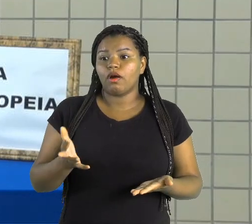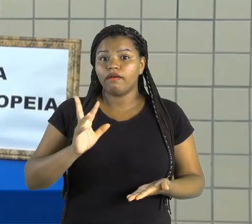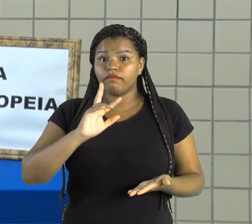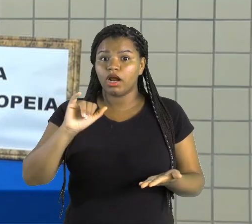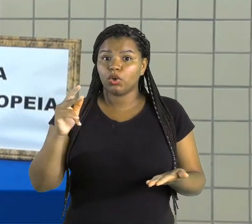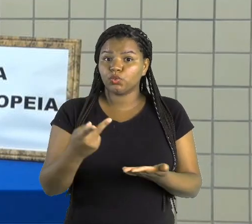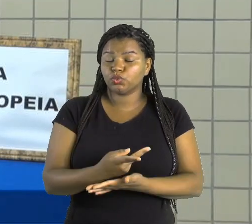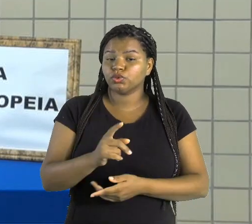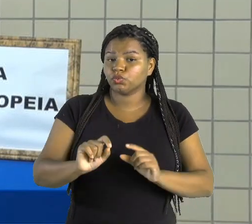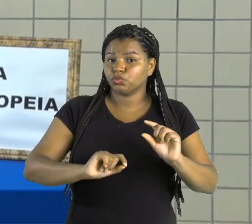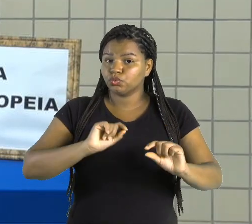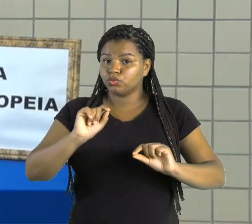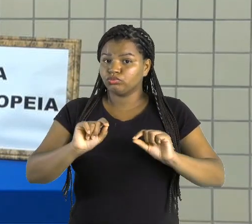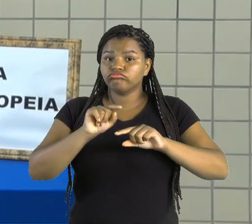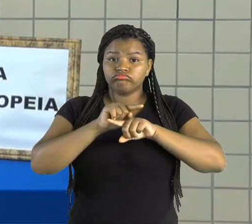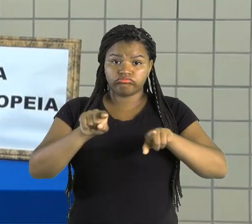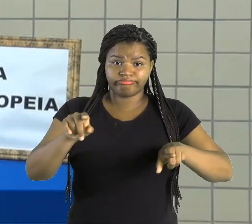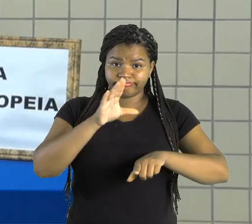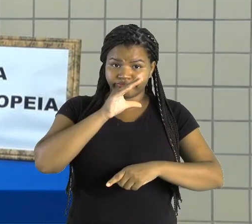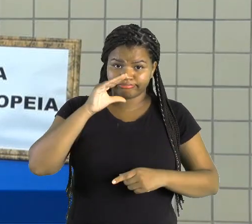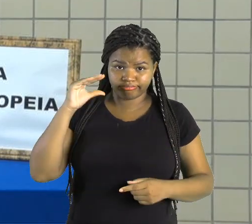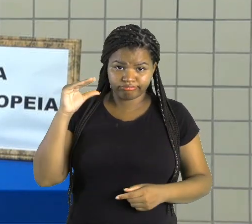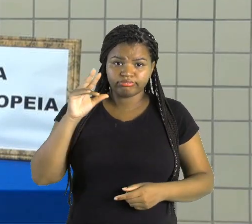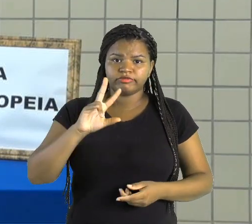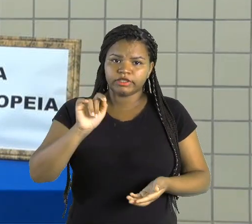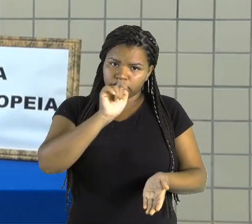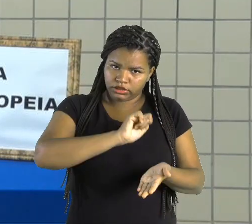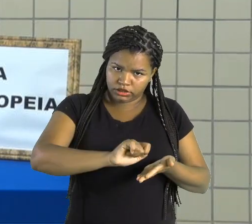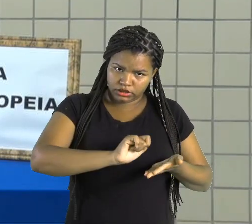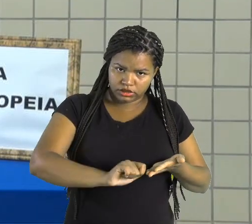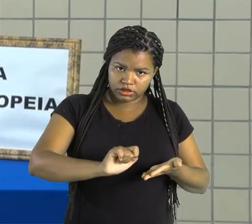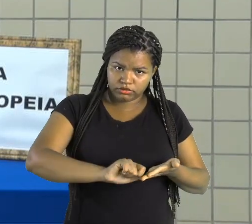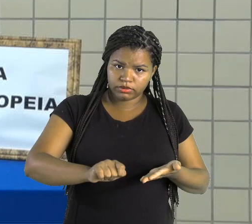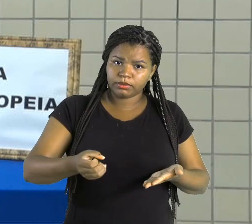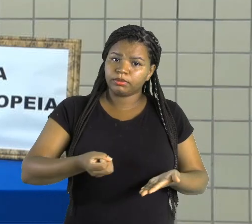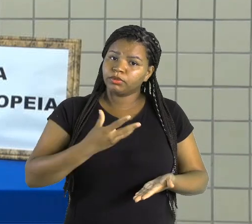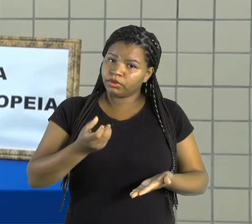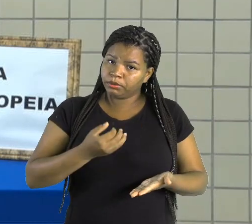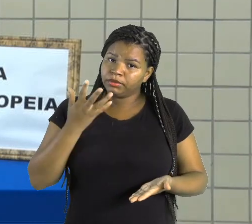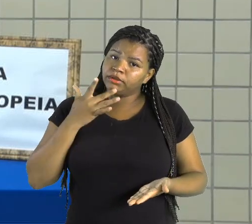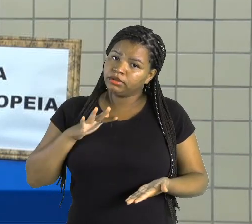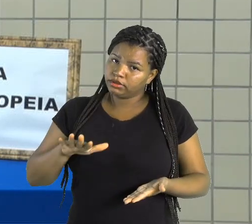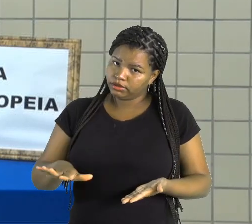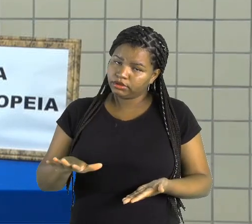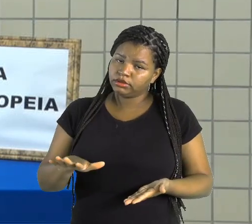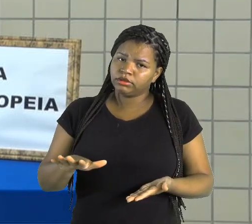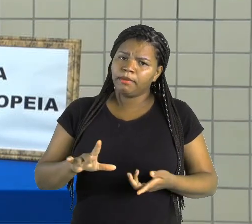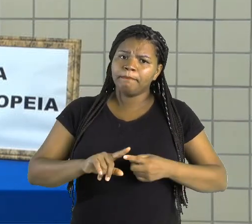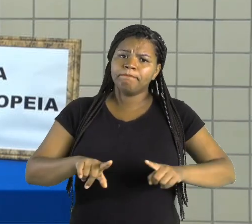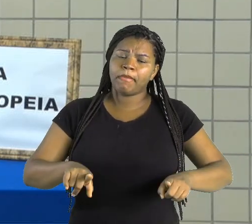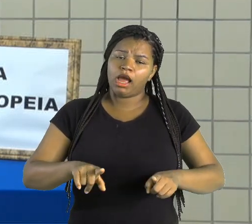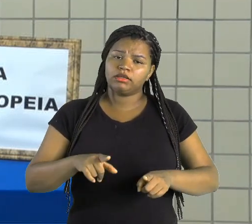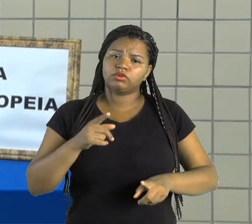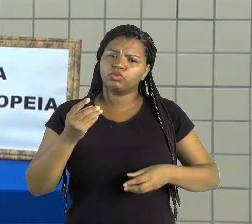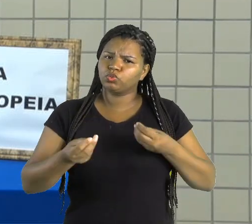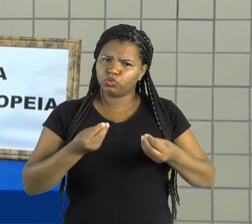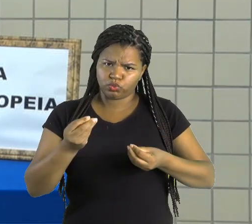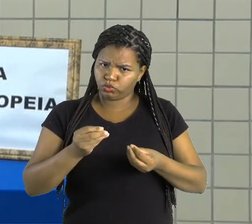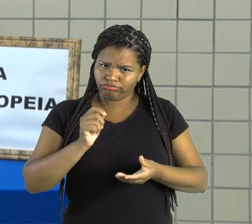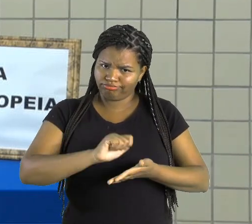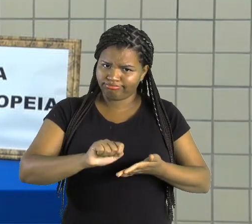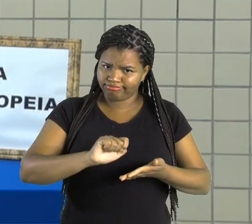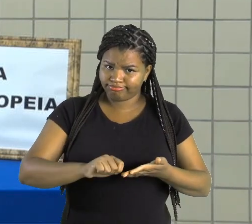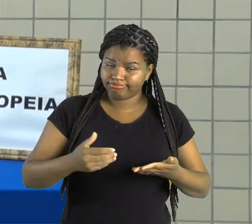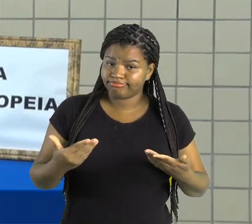acontecer? Você, adulto, que vai escrever esse poema para a criança. Mas como você vai escrever? Você